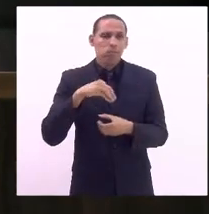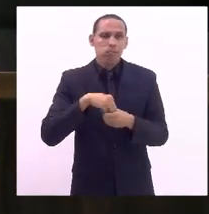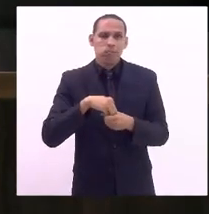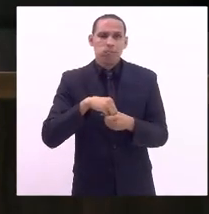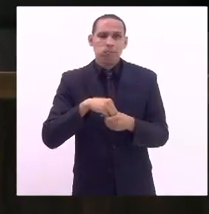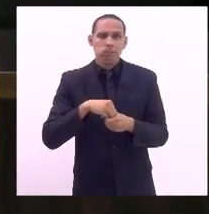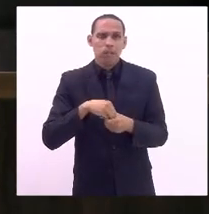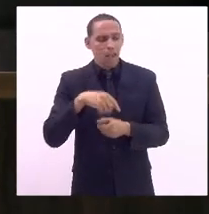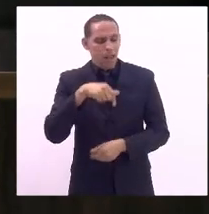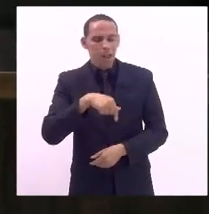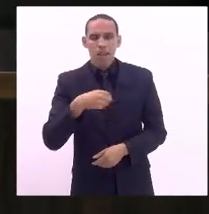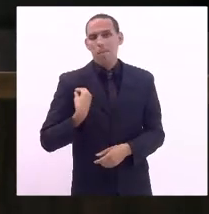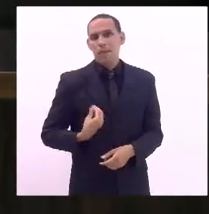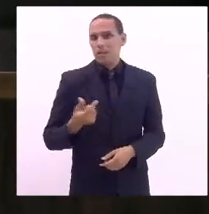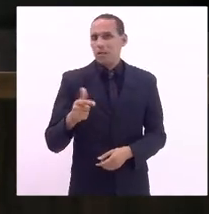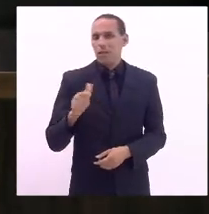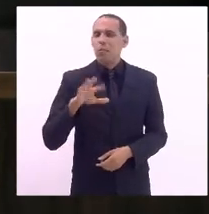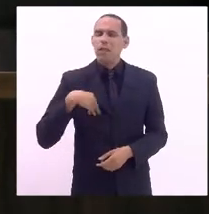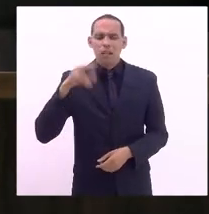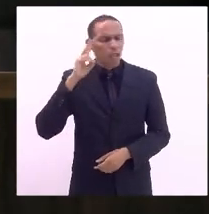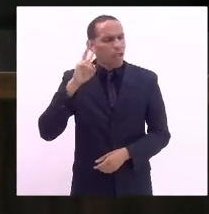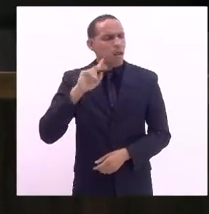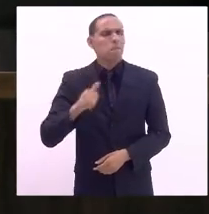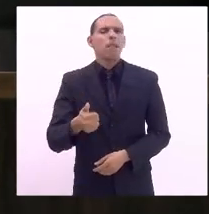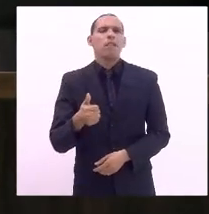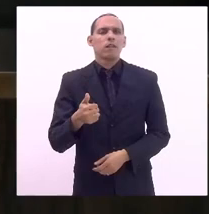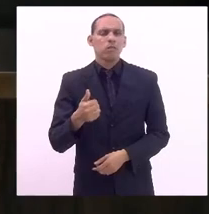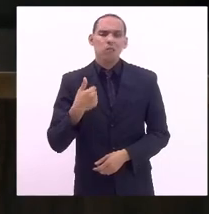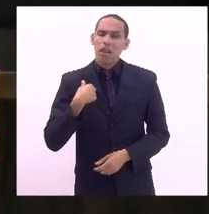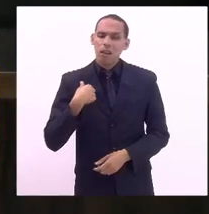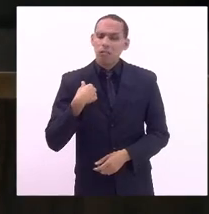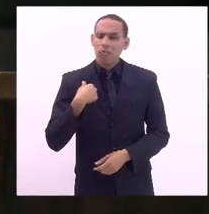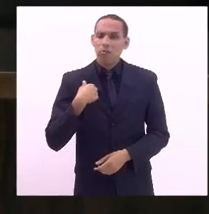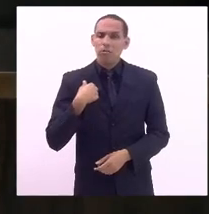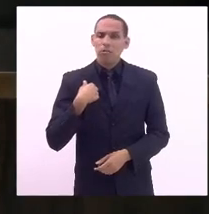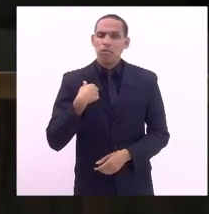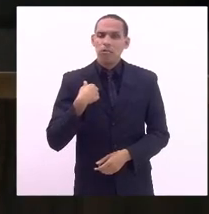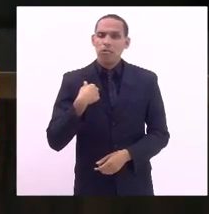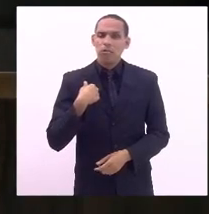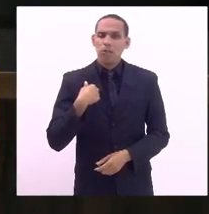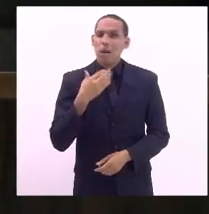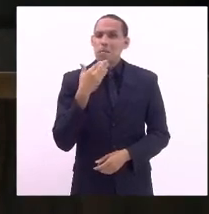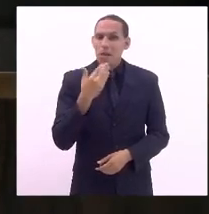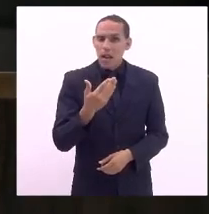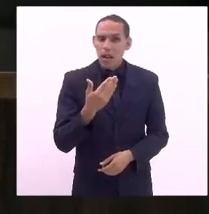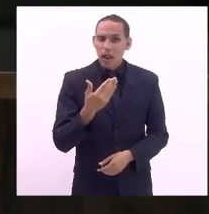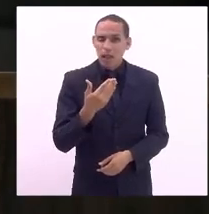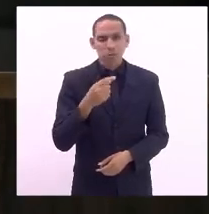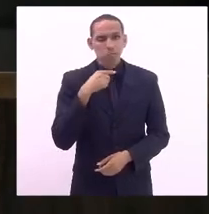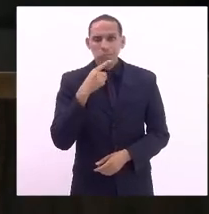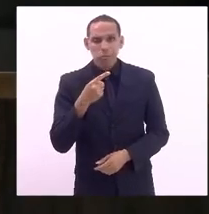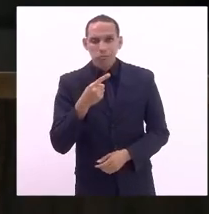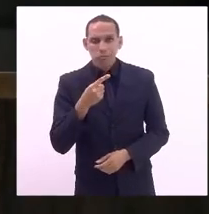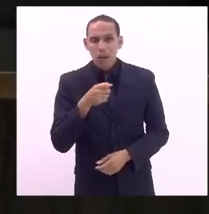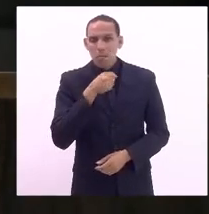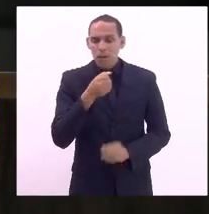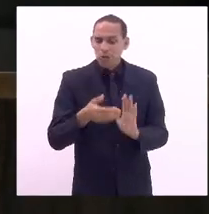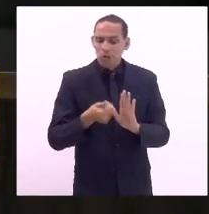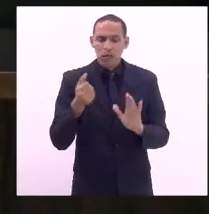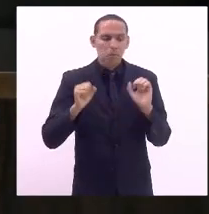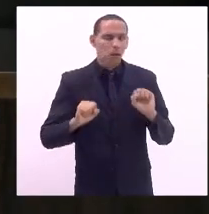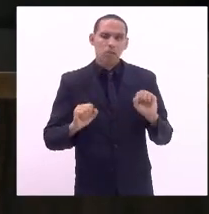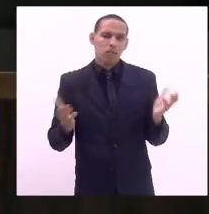sem o regimento aqui agora, mas eu me lembro muito bem que eu posso, depois de pedir, retirar o